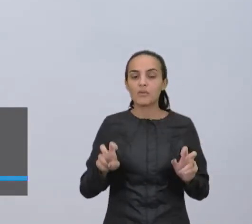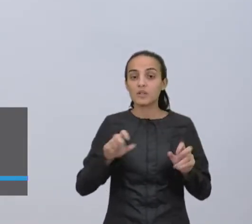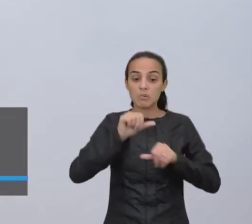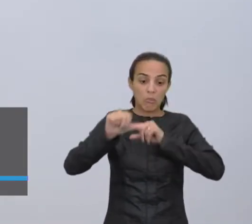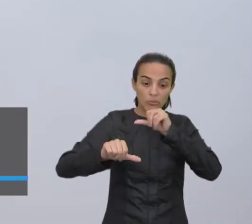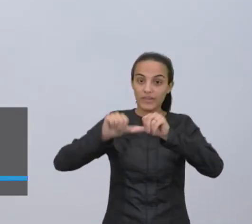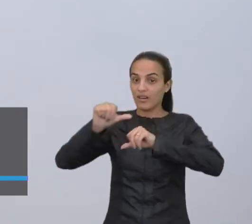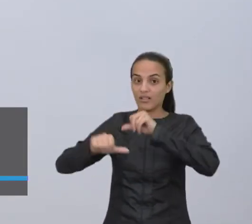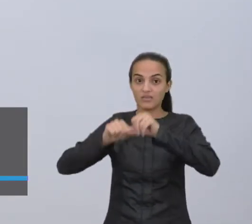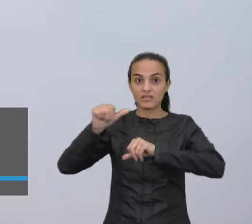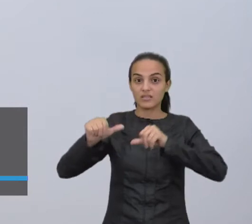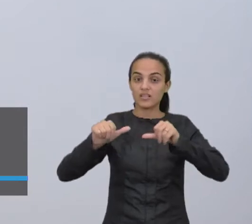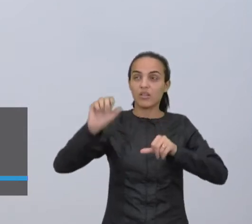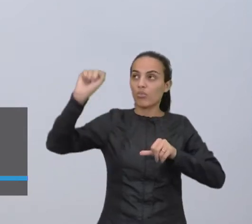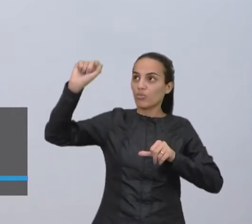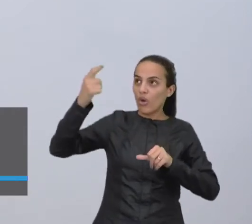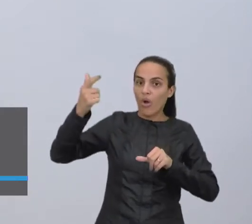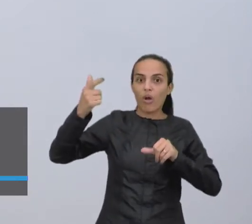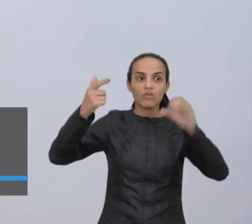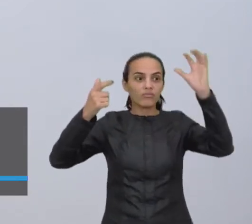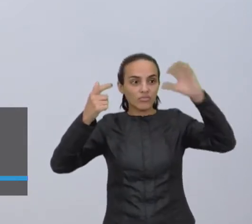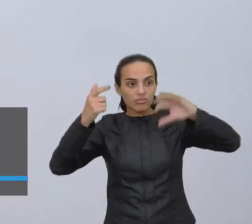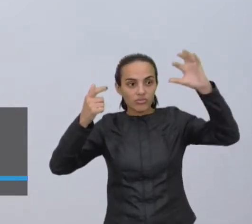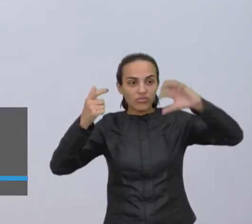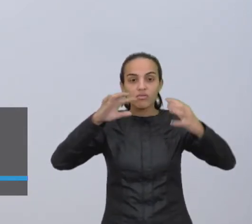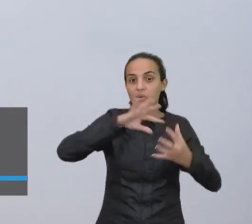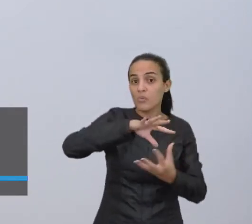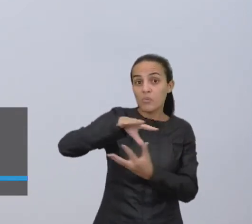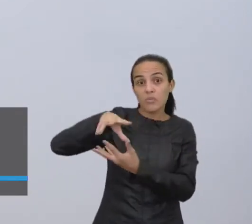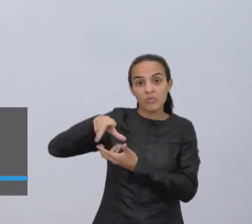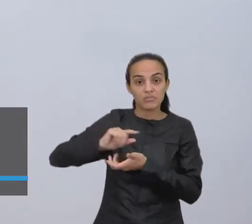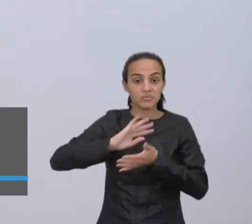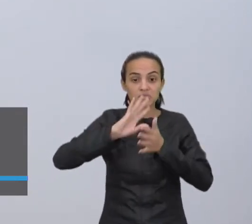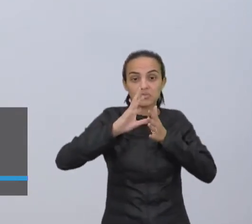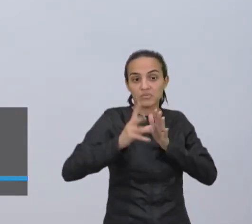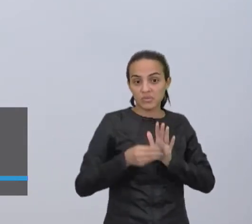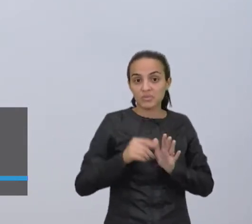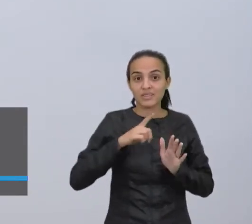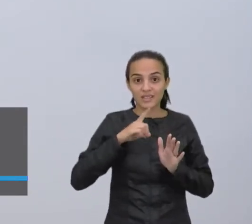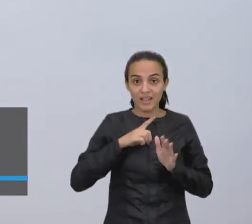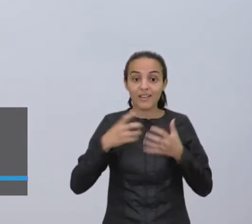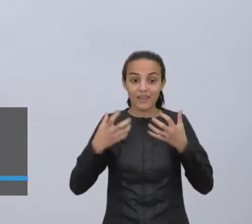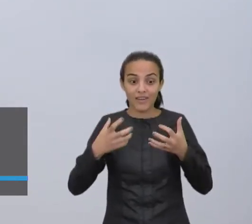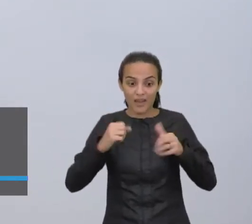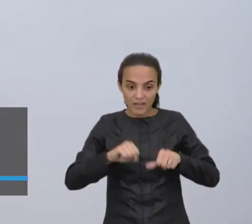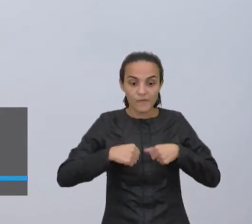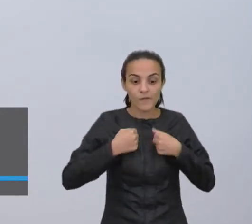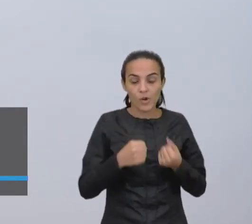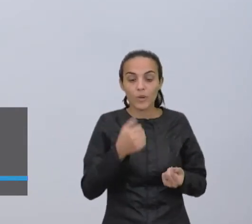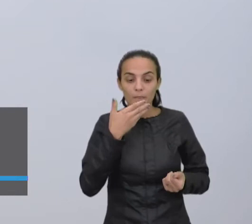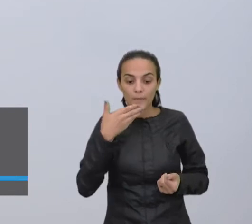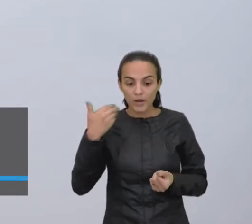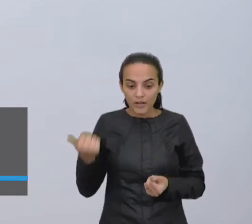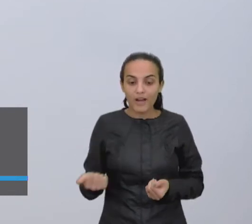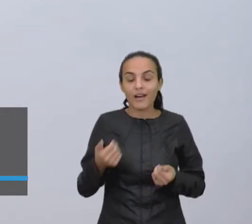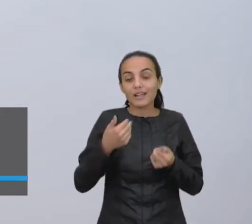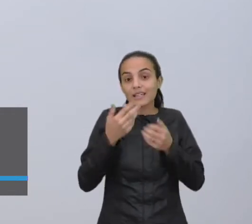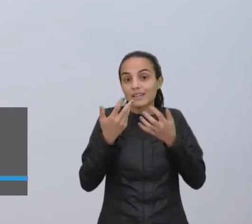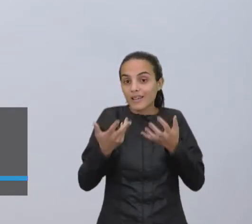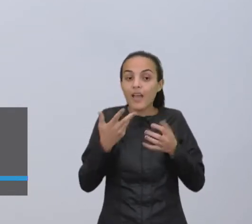climáticas, o mundo inteiro está engajado em melhorar essa situação, então estão procurando aí